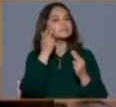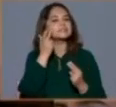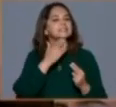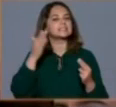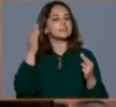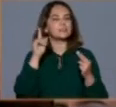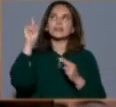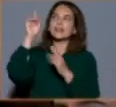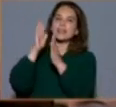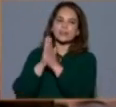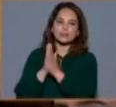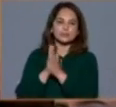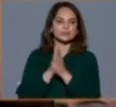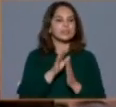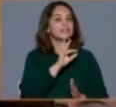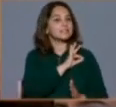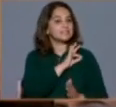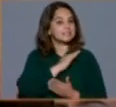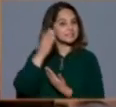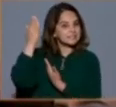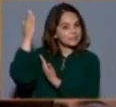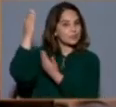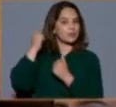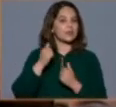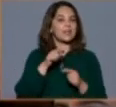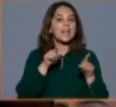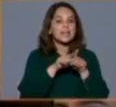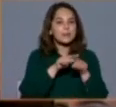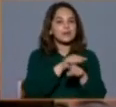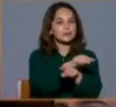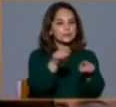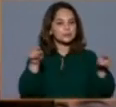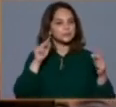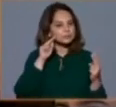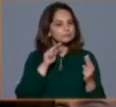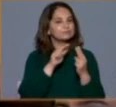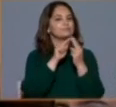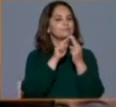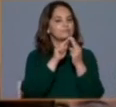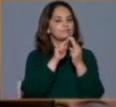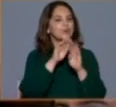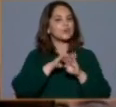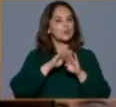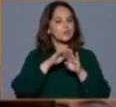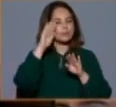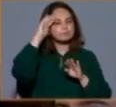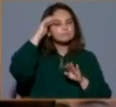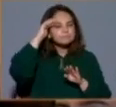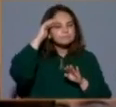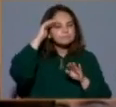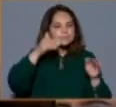Deus. Encontro com o Senhor, encontro com os irmãos, para que o horizonte da